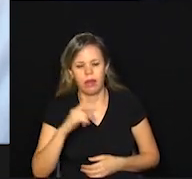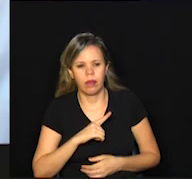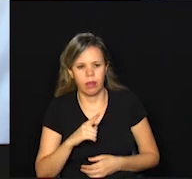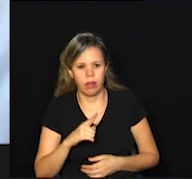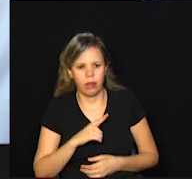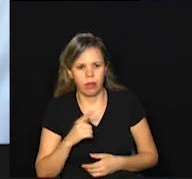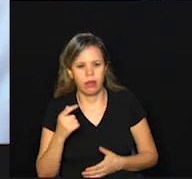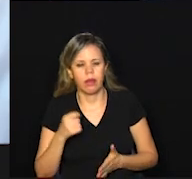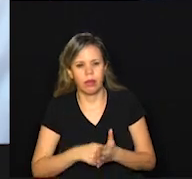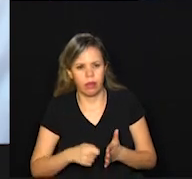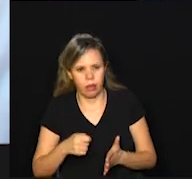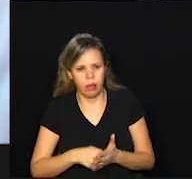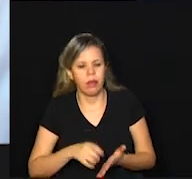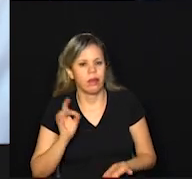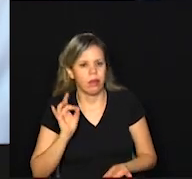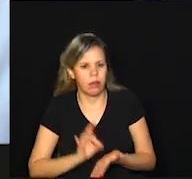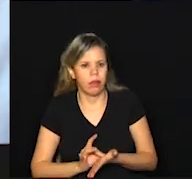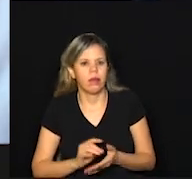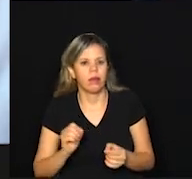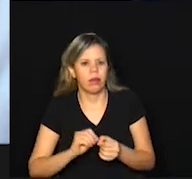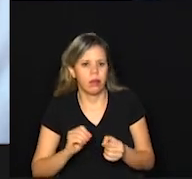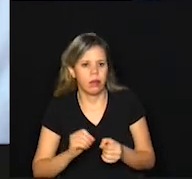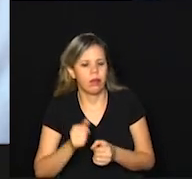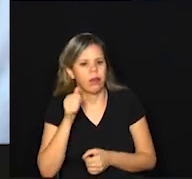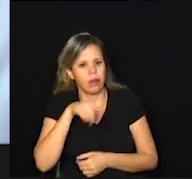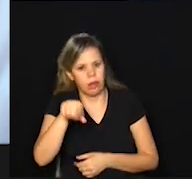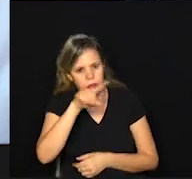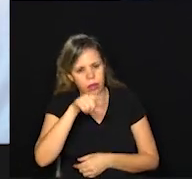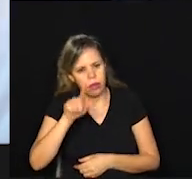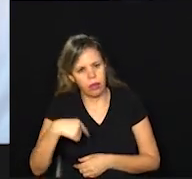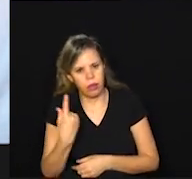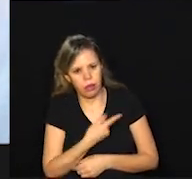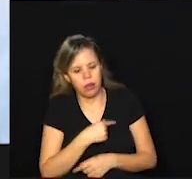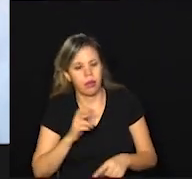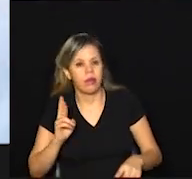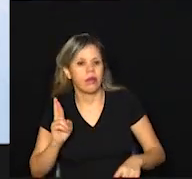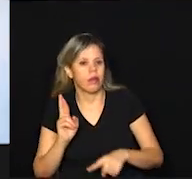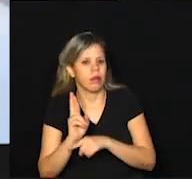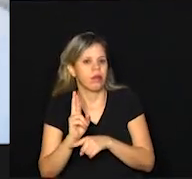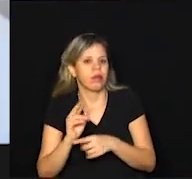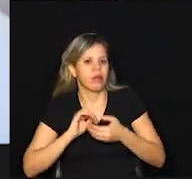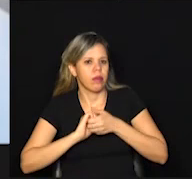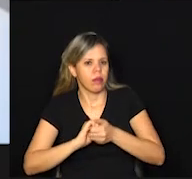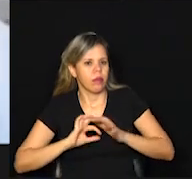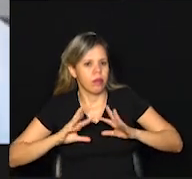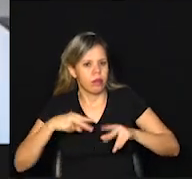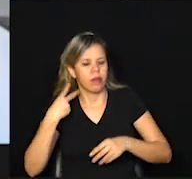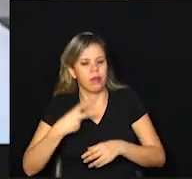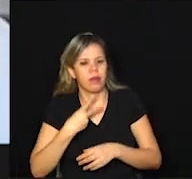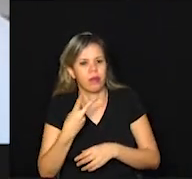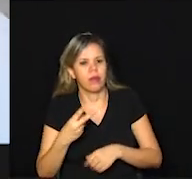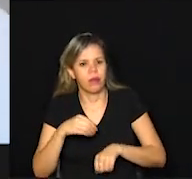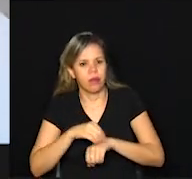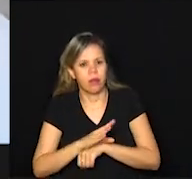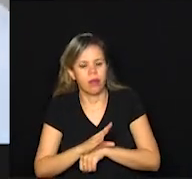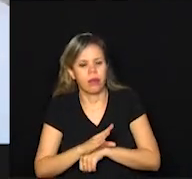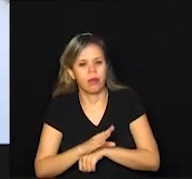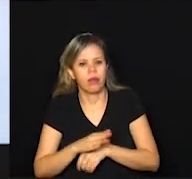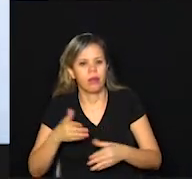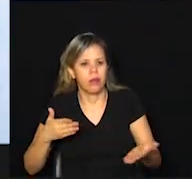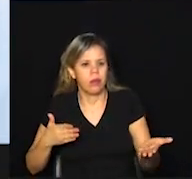ter políticas efetivas feita por mulheres vocês são as nossas representantes são o complemento a todos os vereadores vereadores